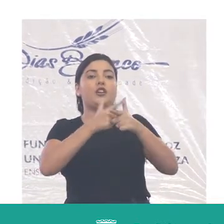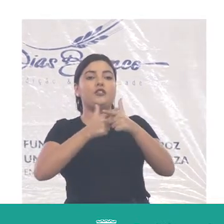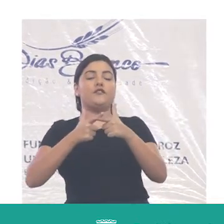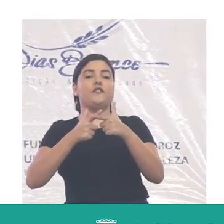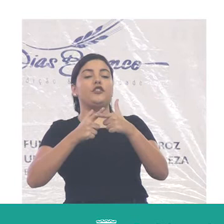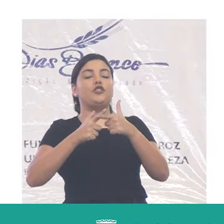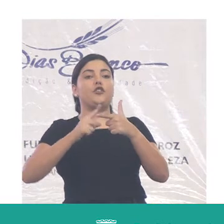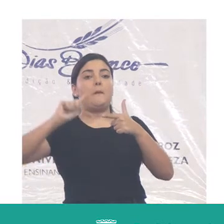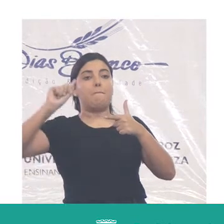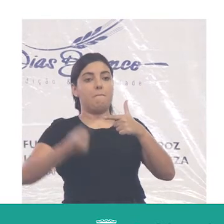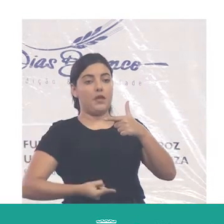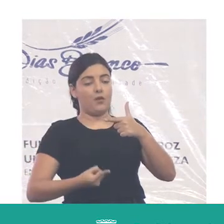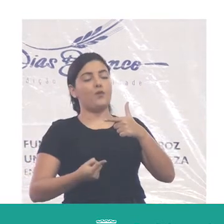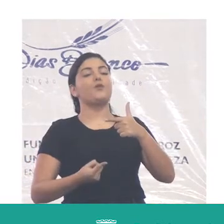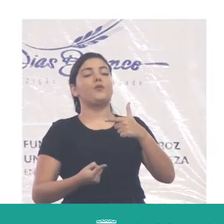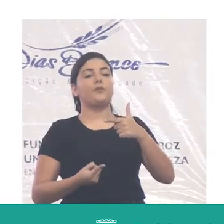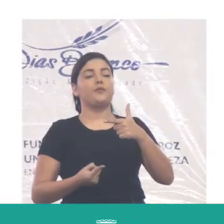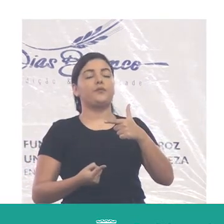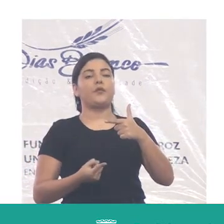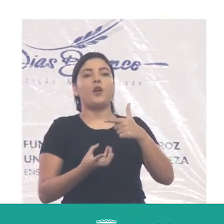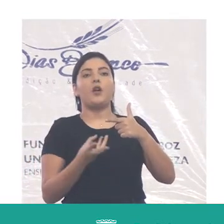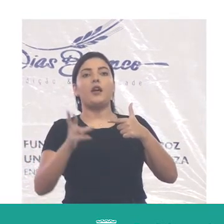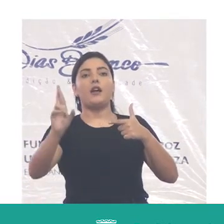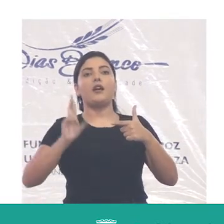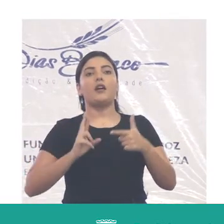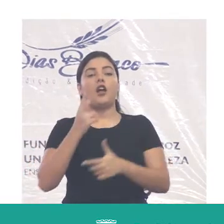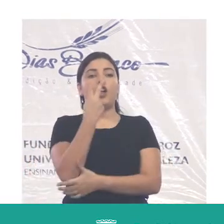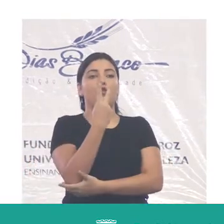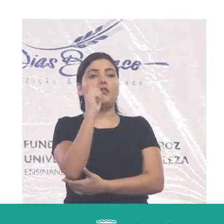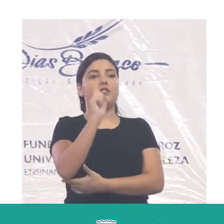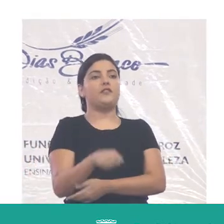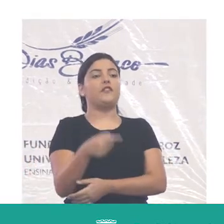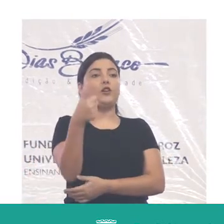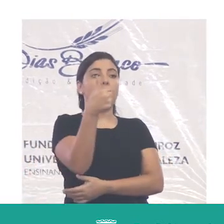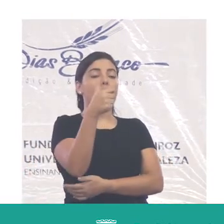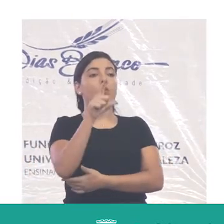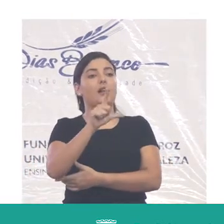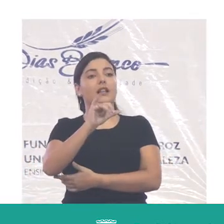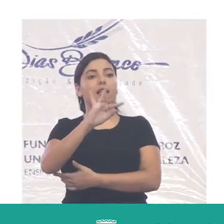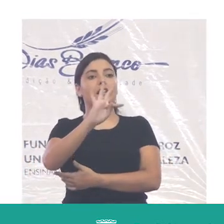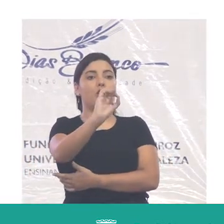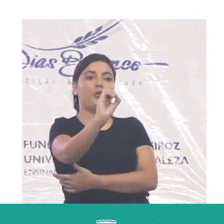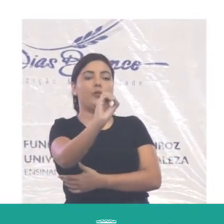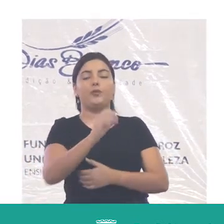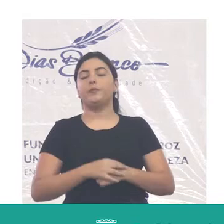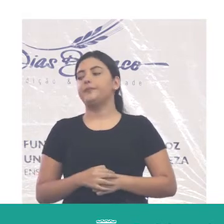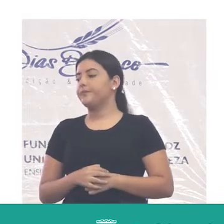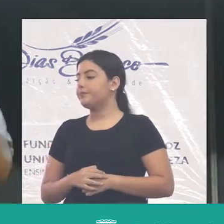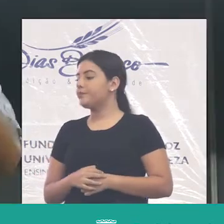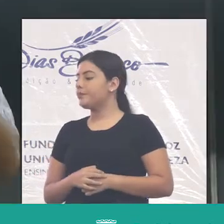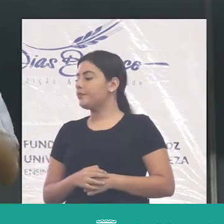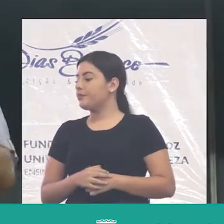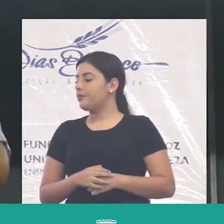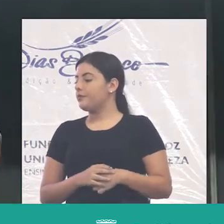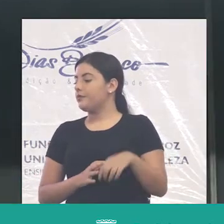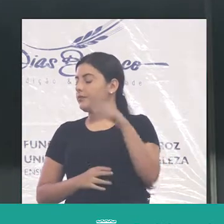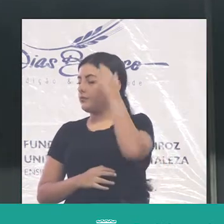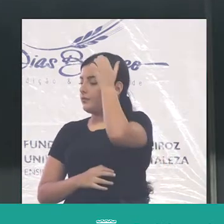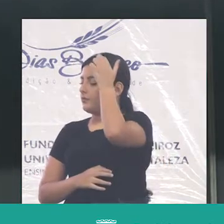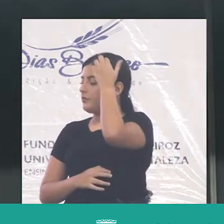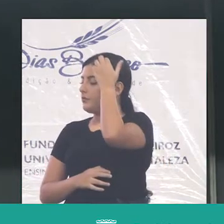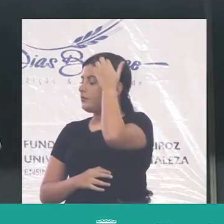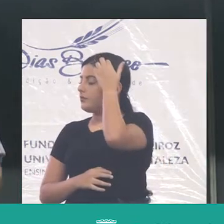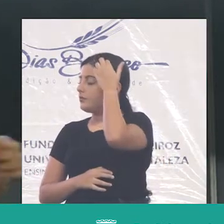1.000. 2.100 dividido por 1.000 vai dar 2,1 litros. 2,1